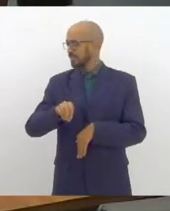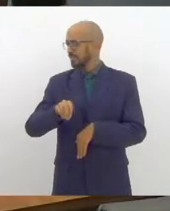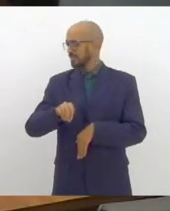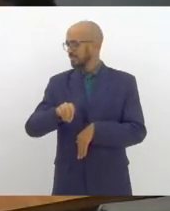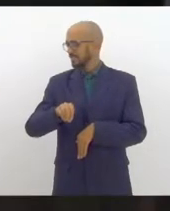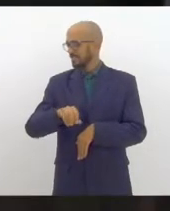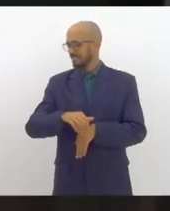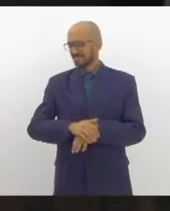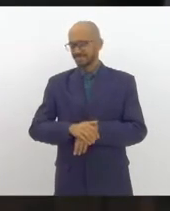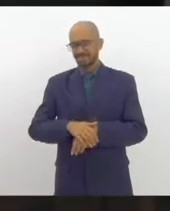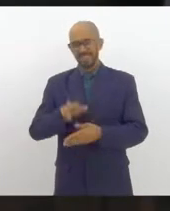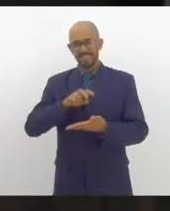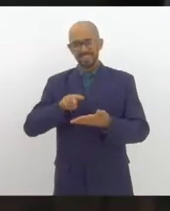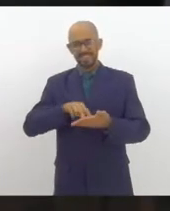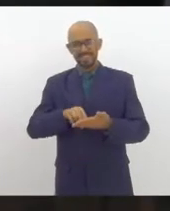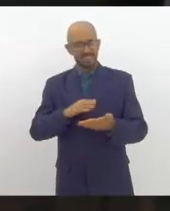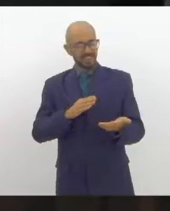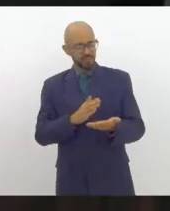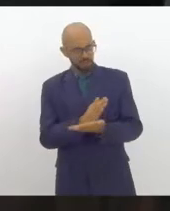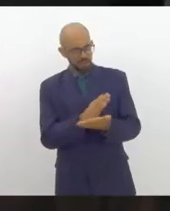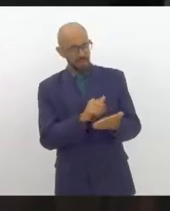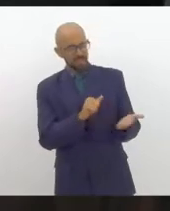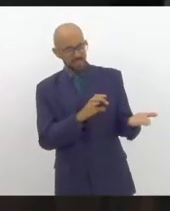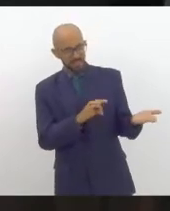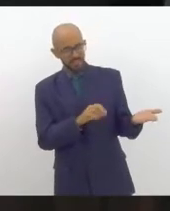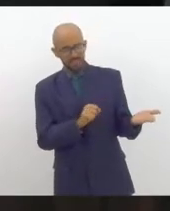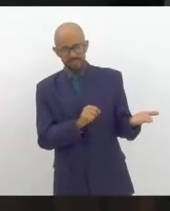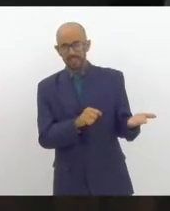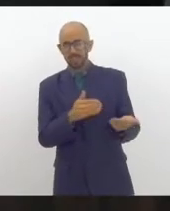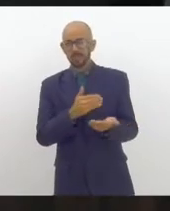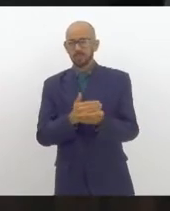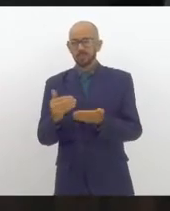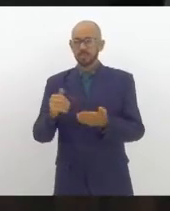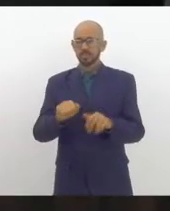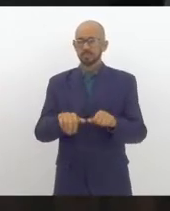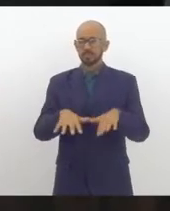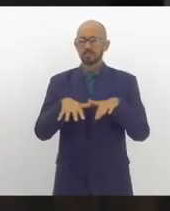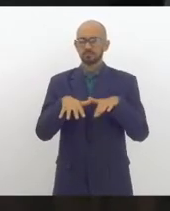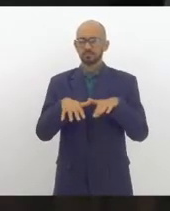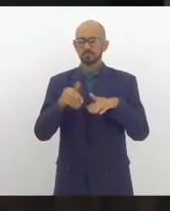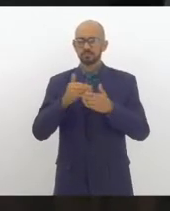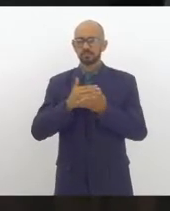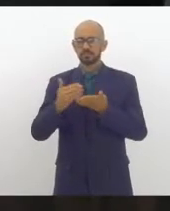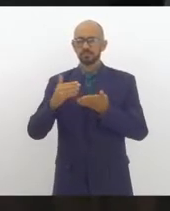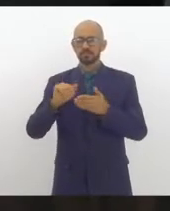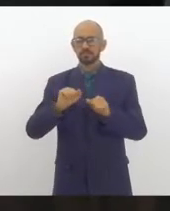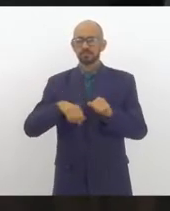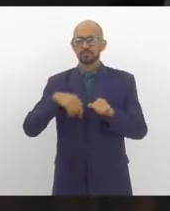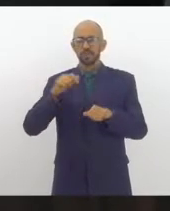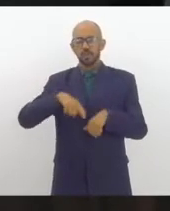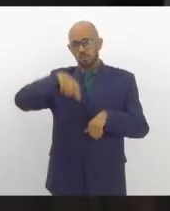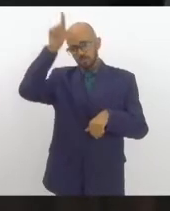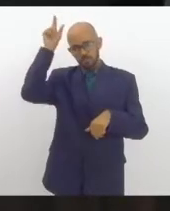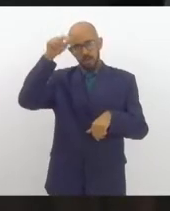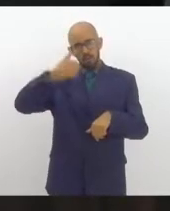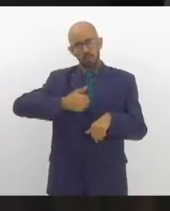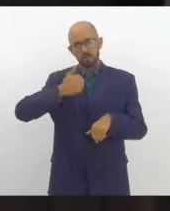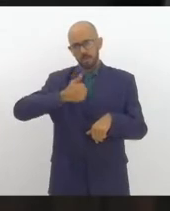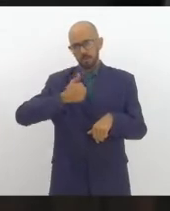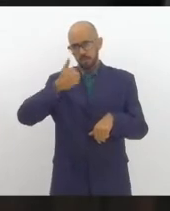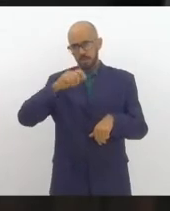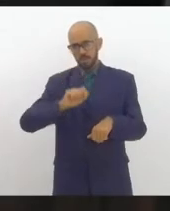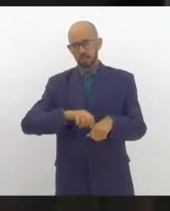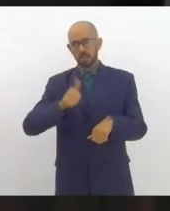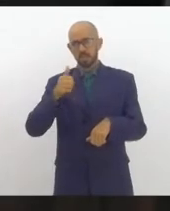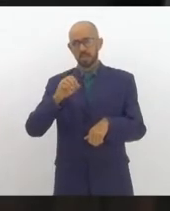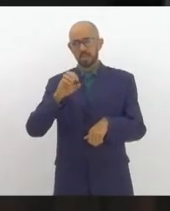o líder aprovada a ata passa seu expediente Inicial primeiro orador inscrito o nome Deputado Luiz Paulo você nem se